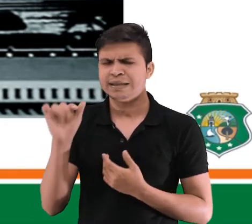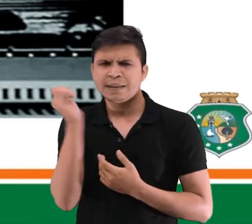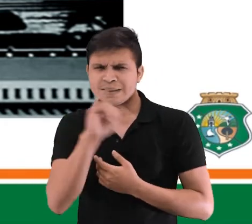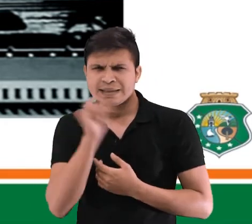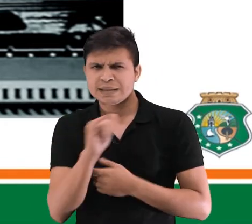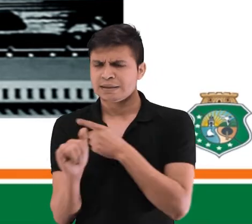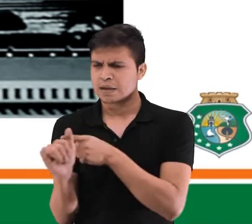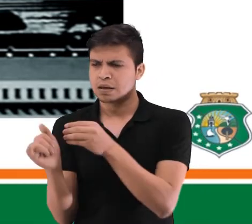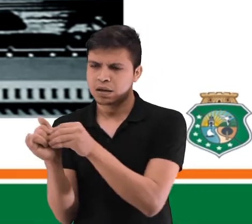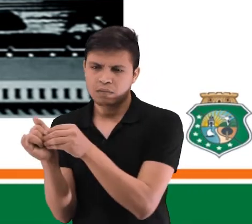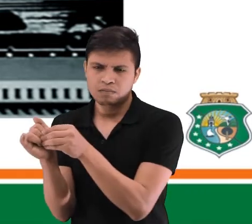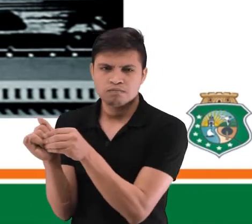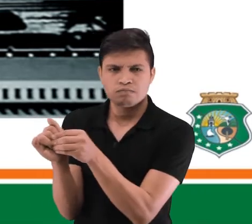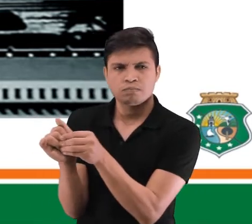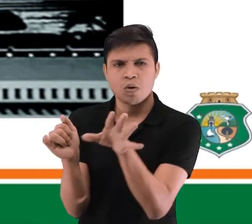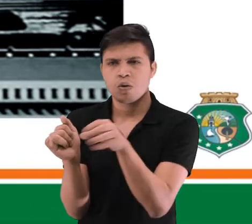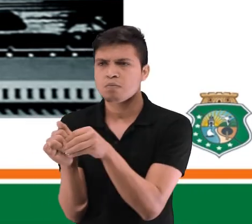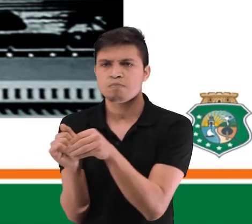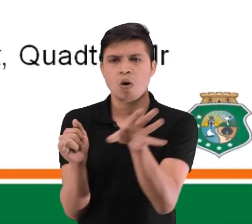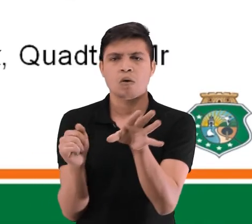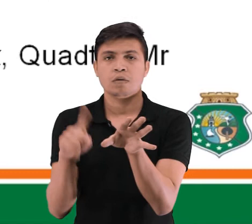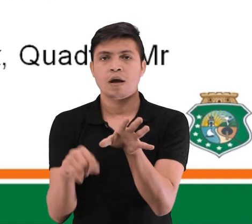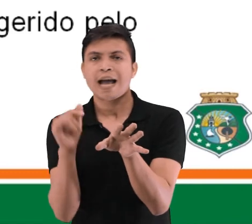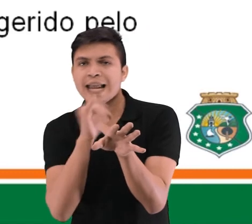energia para o BIOS.